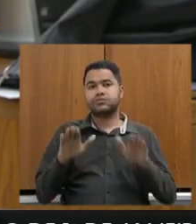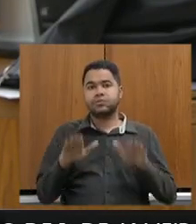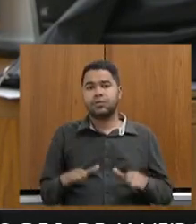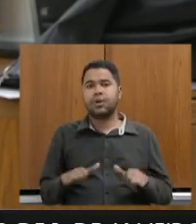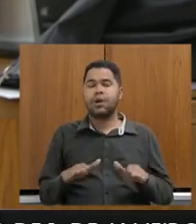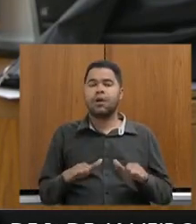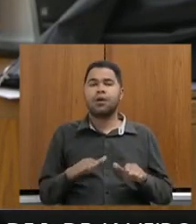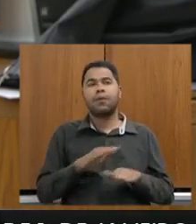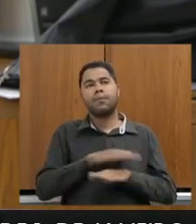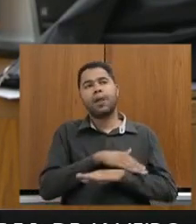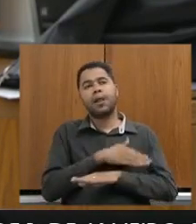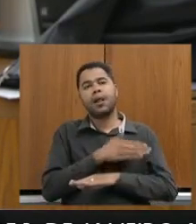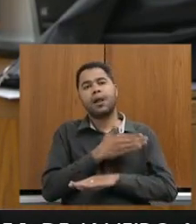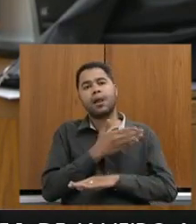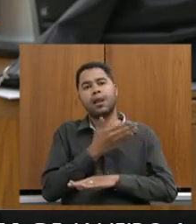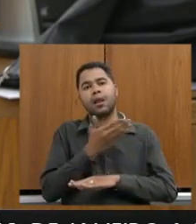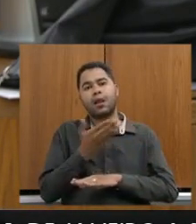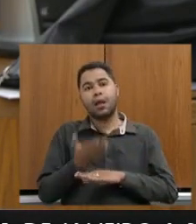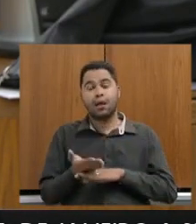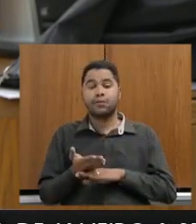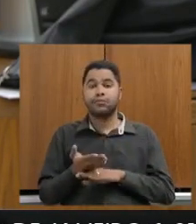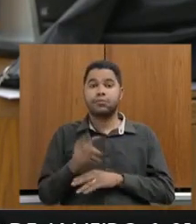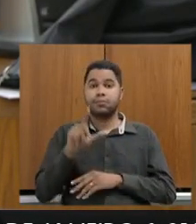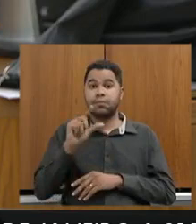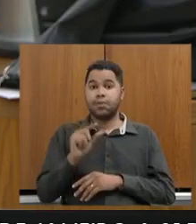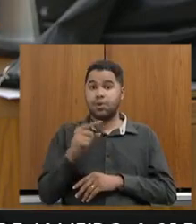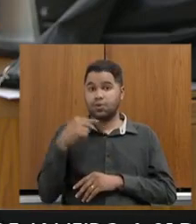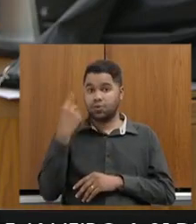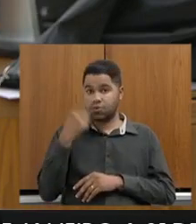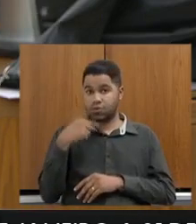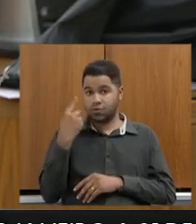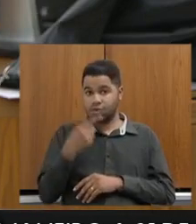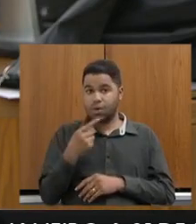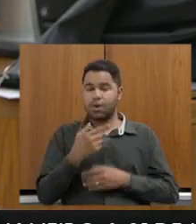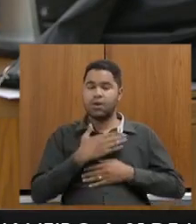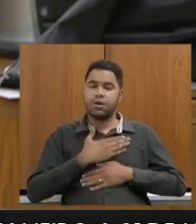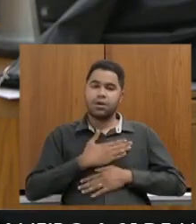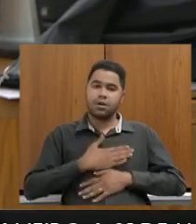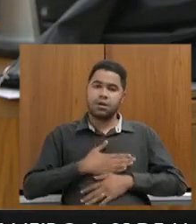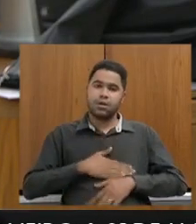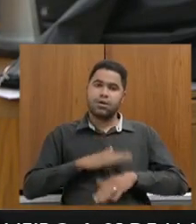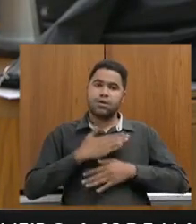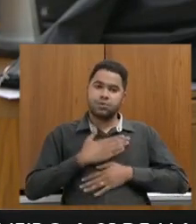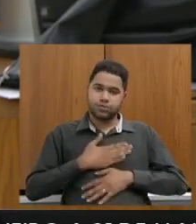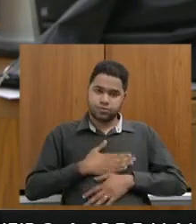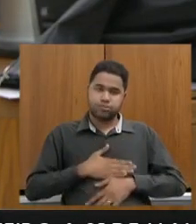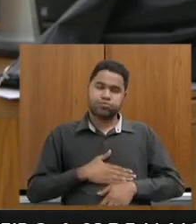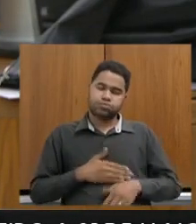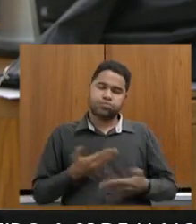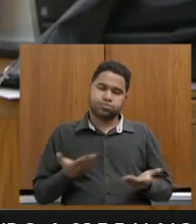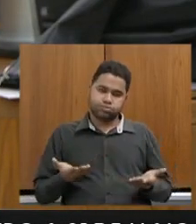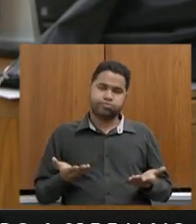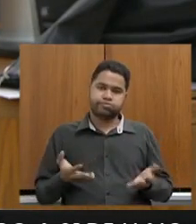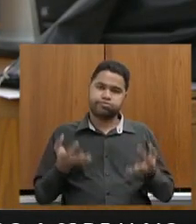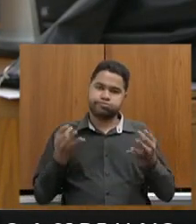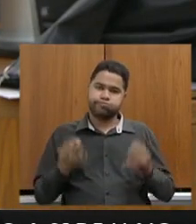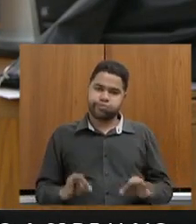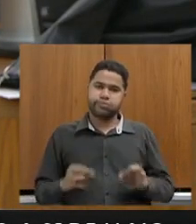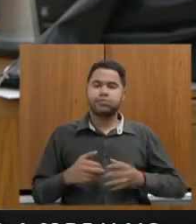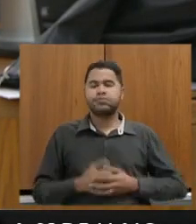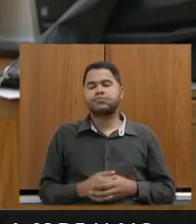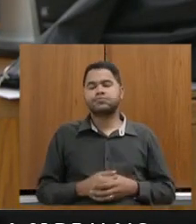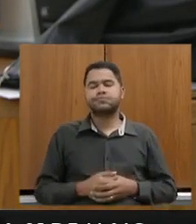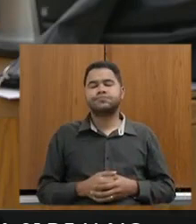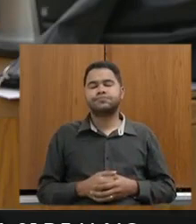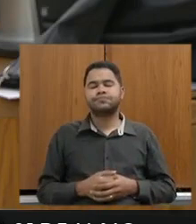fazendo o plantão e isso faz com que tenham menos horas para poder tá descansando depois do plantão legítimo bom